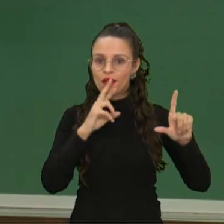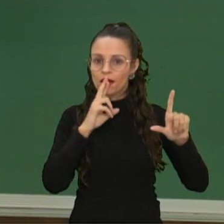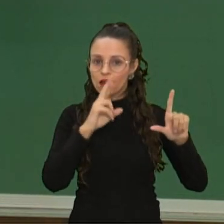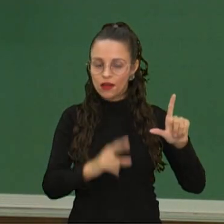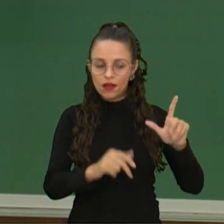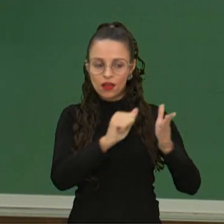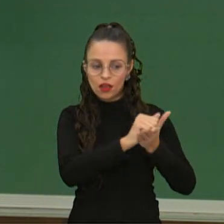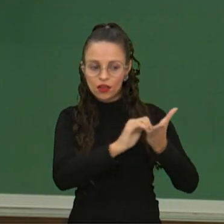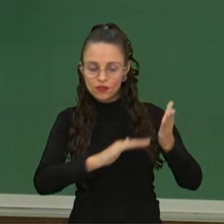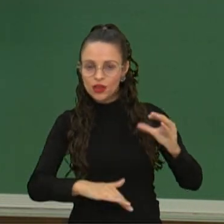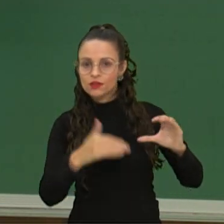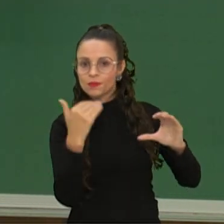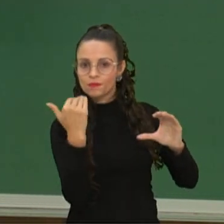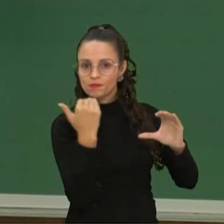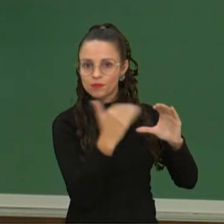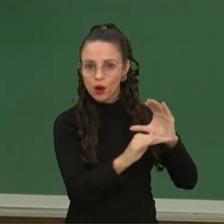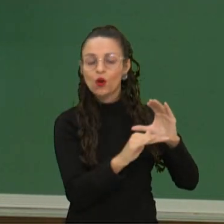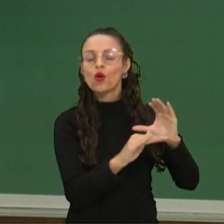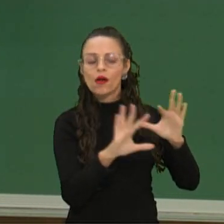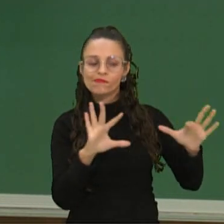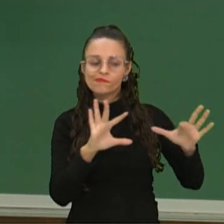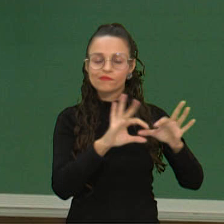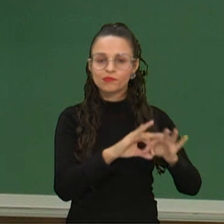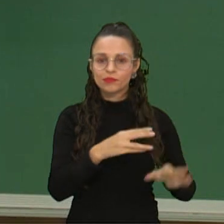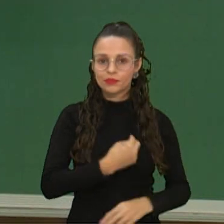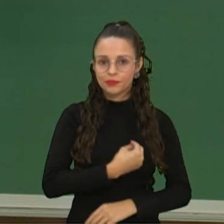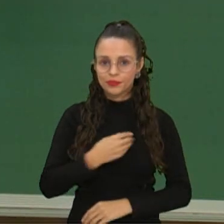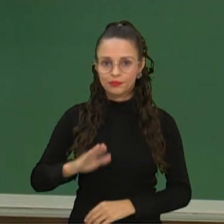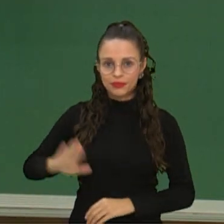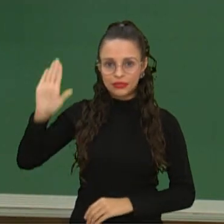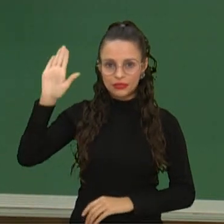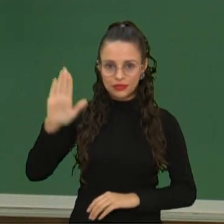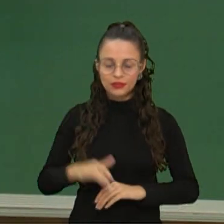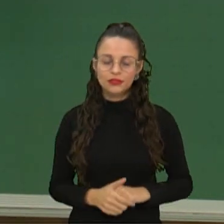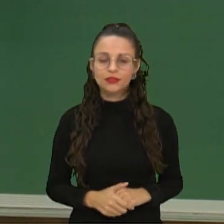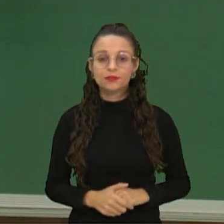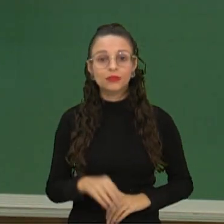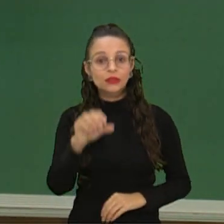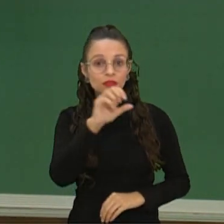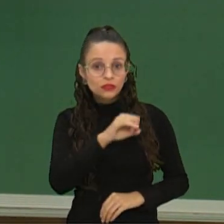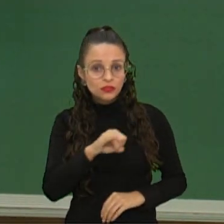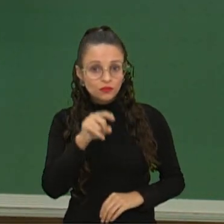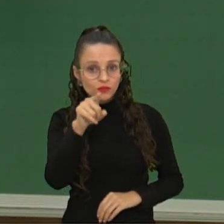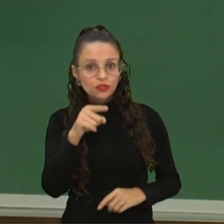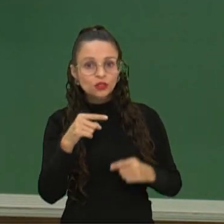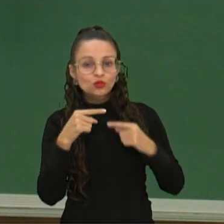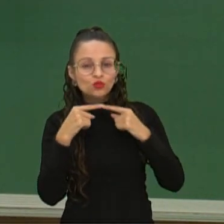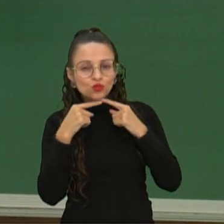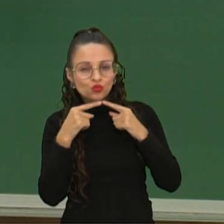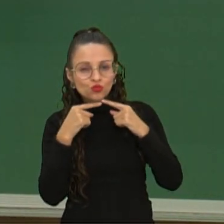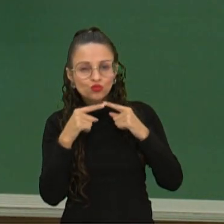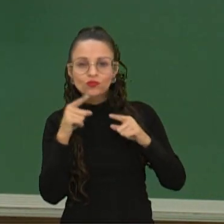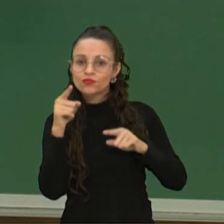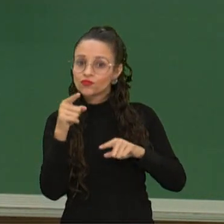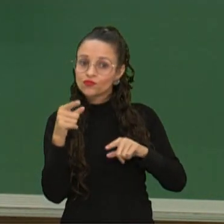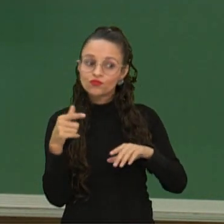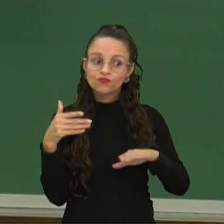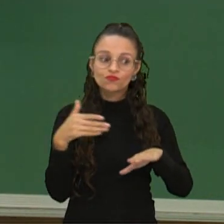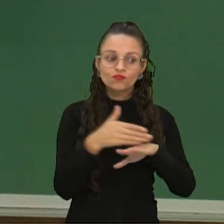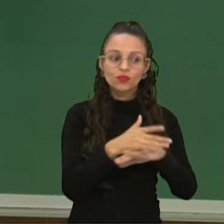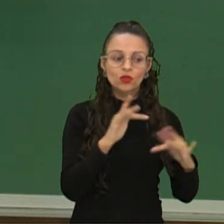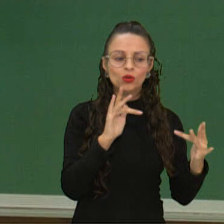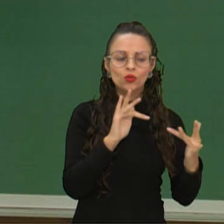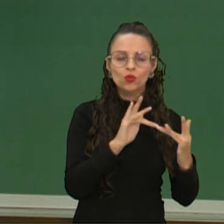atividade, envia e daí a sua presença já é garantida, né? Caso tenham dúvidas, entre em contato com o seu professor lá pelo mural, deixa